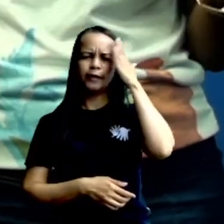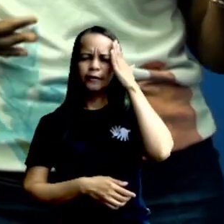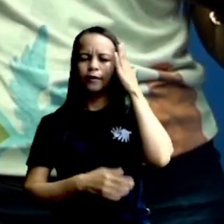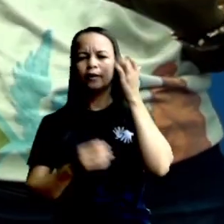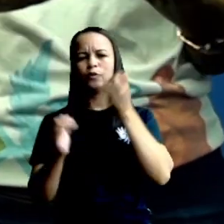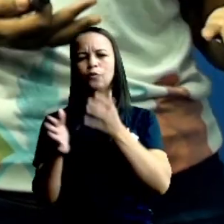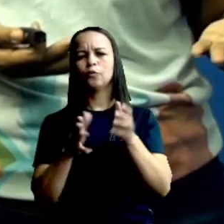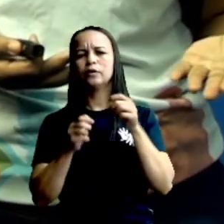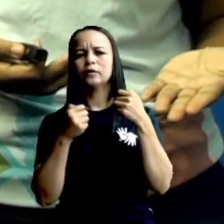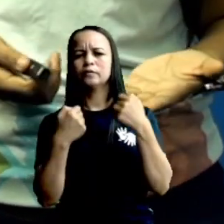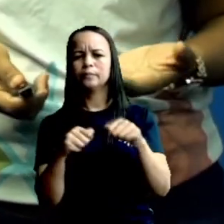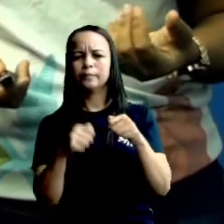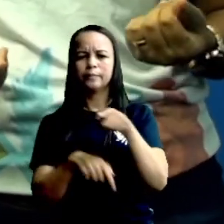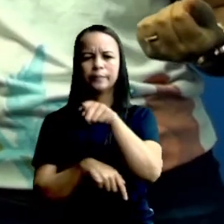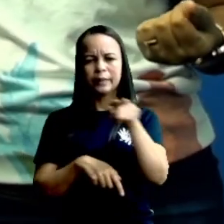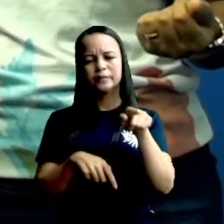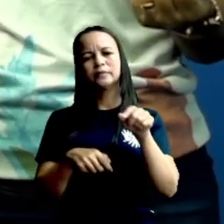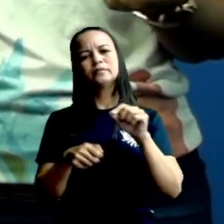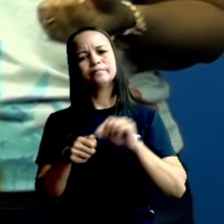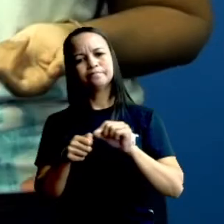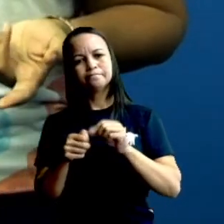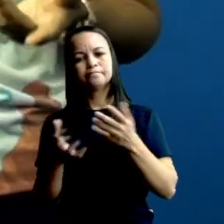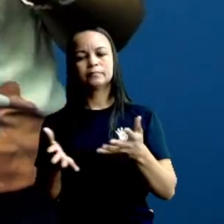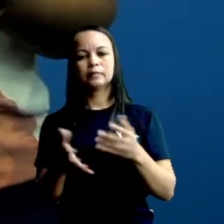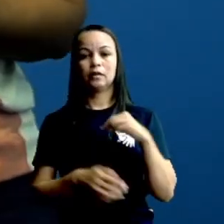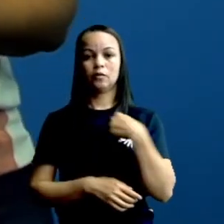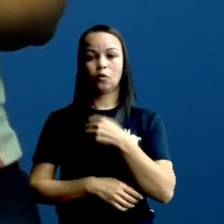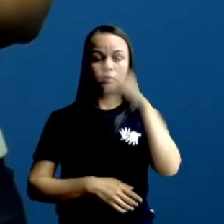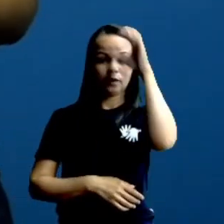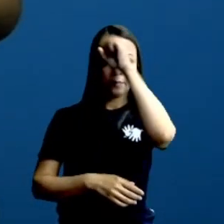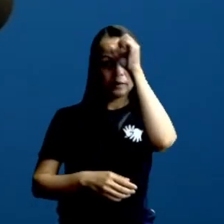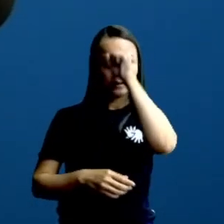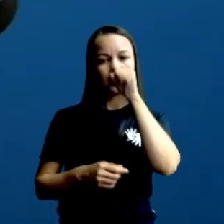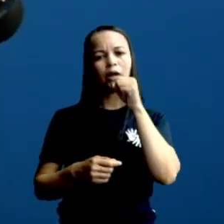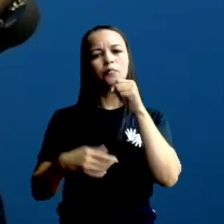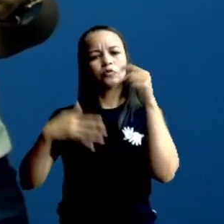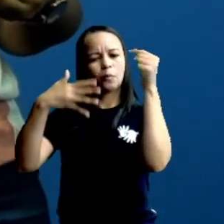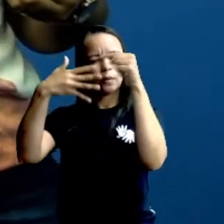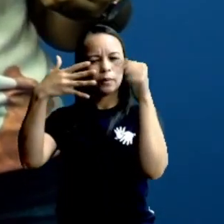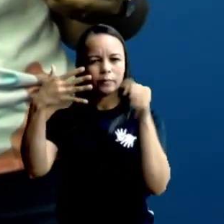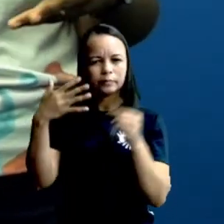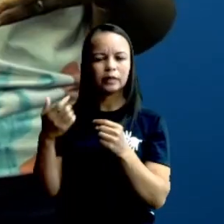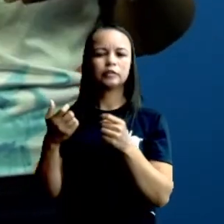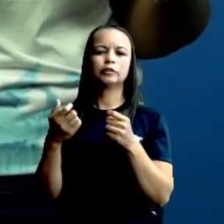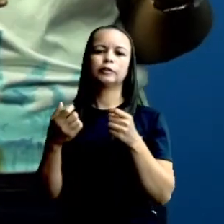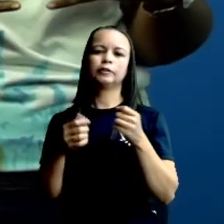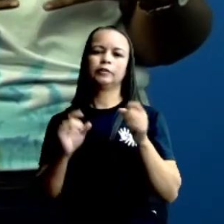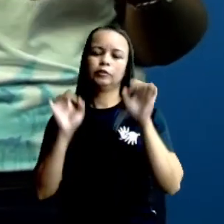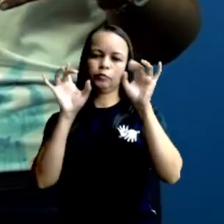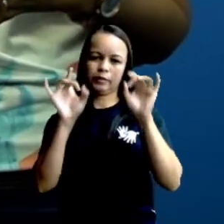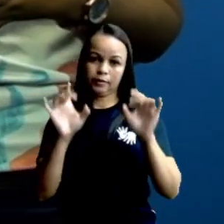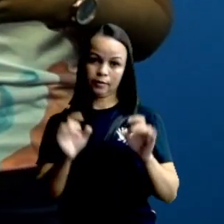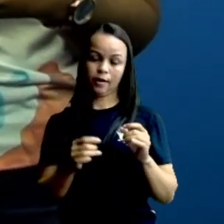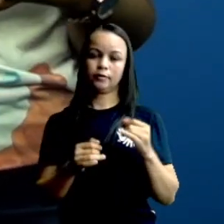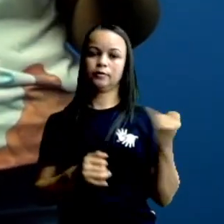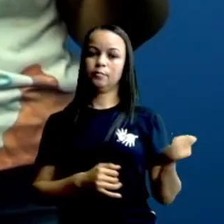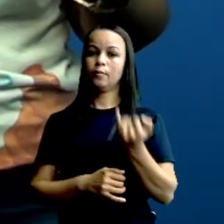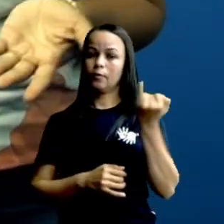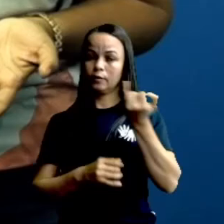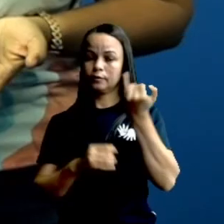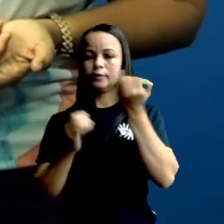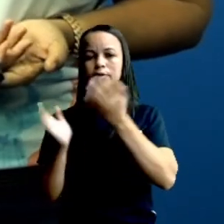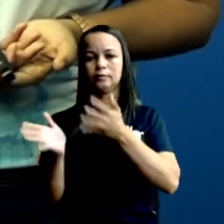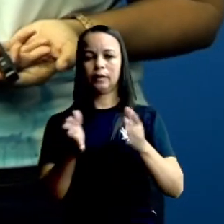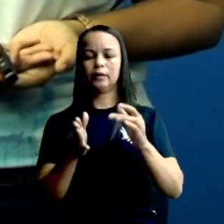você precisa fazer? Então, a gente aprendeu aqui alguns pontos específicos, tá bom? Algumas coisas que a gente pode fazer para